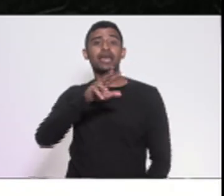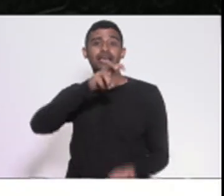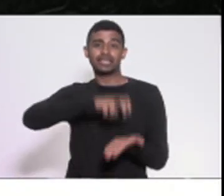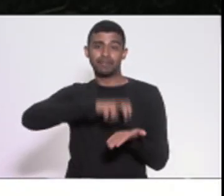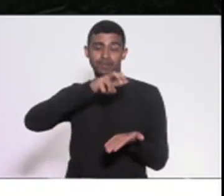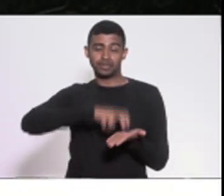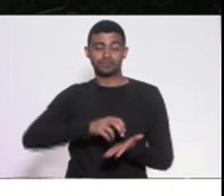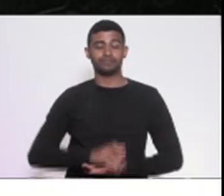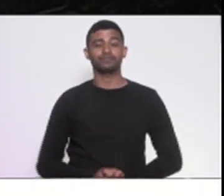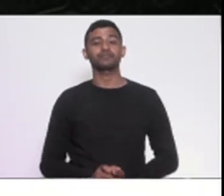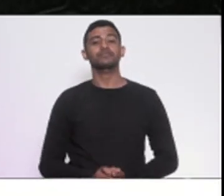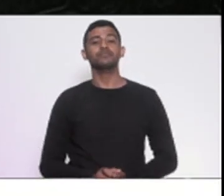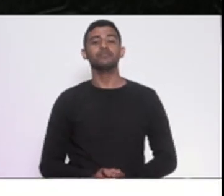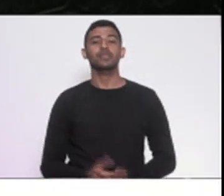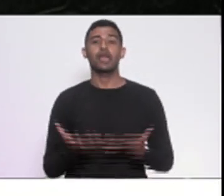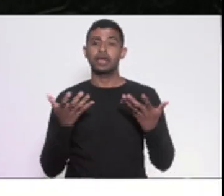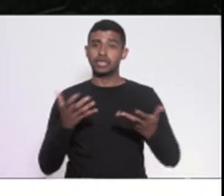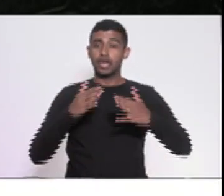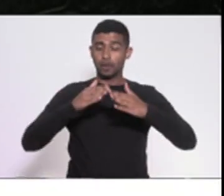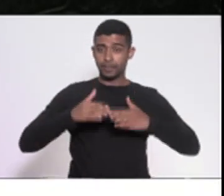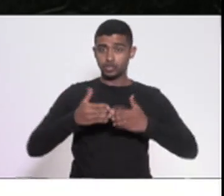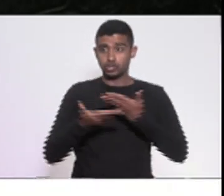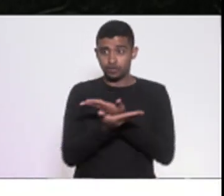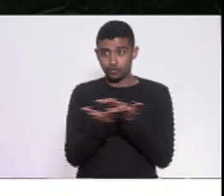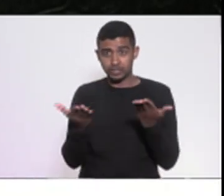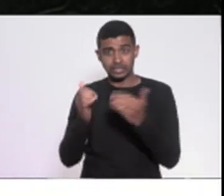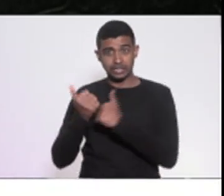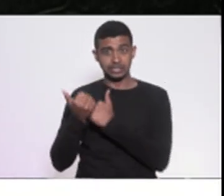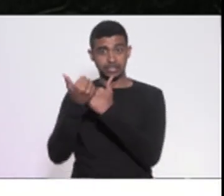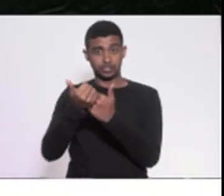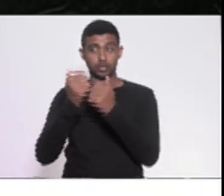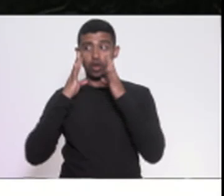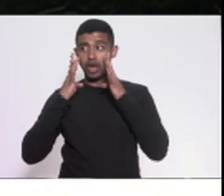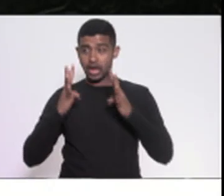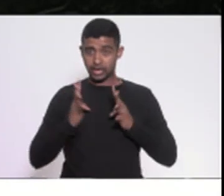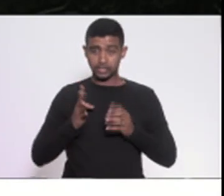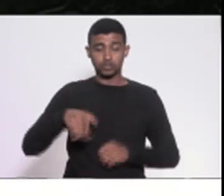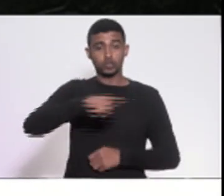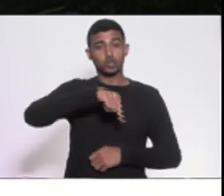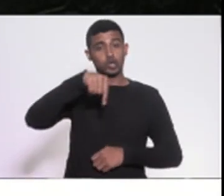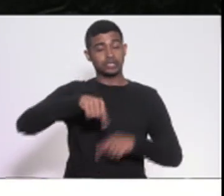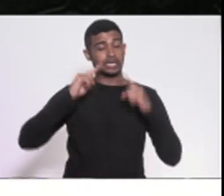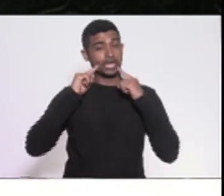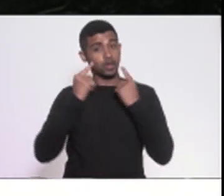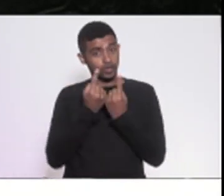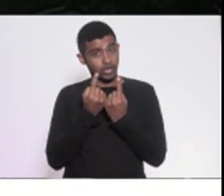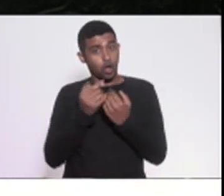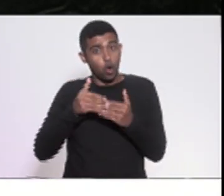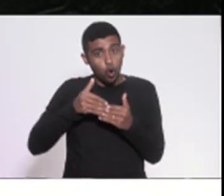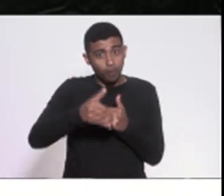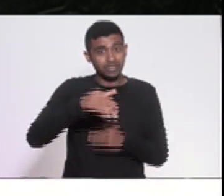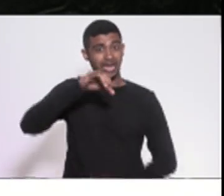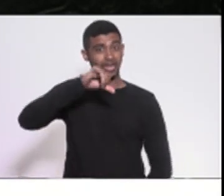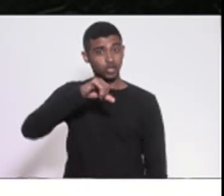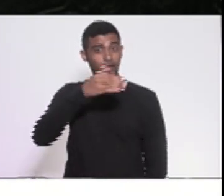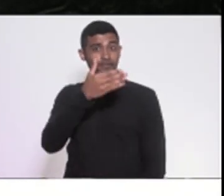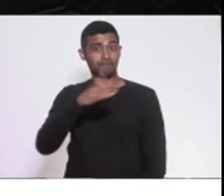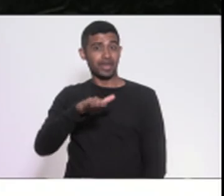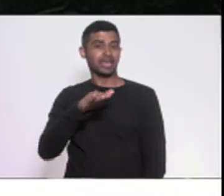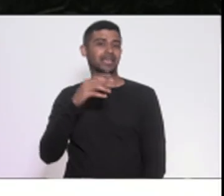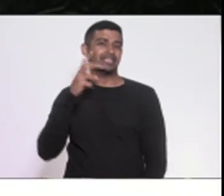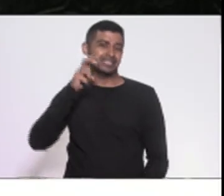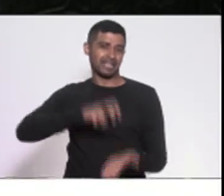pedir a atenção das assessorias. A nossa reunião se dará às 9h30 da manhã, porque a